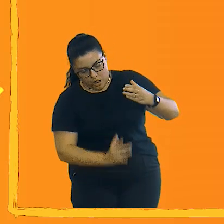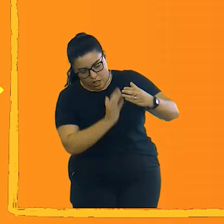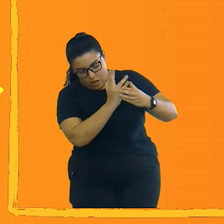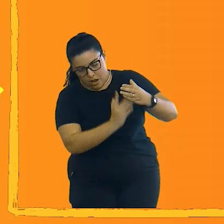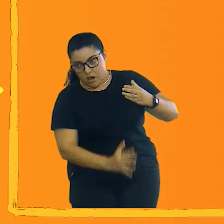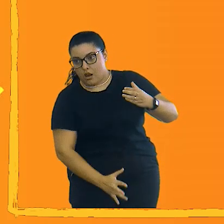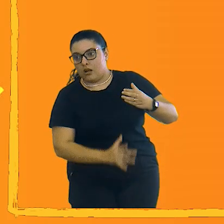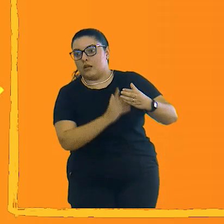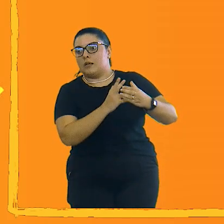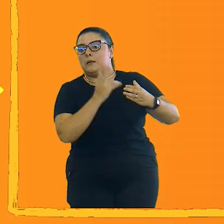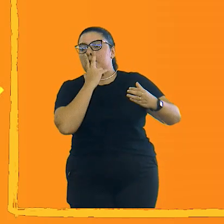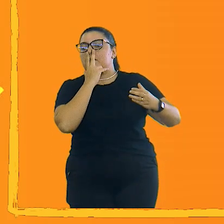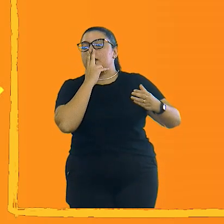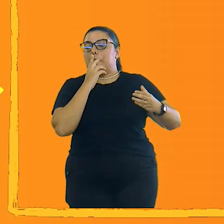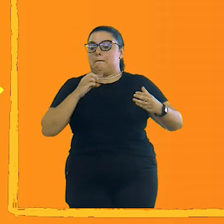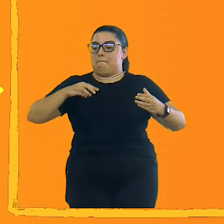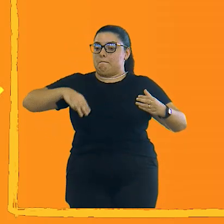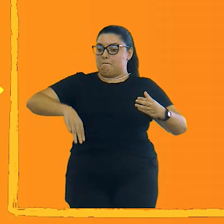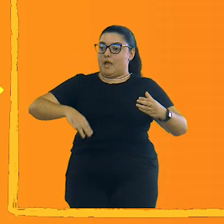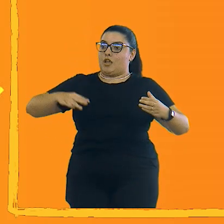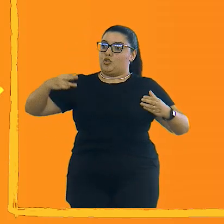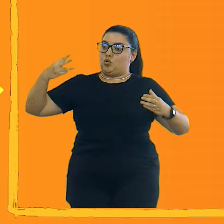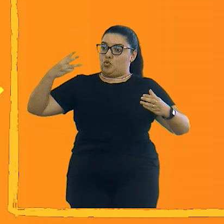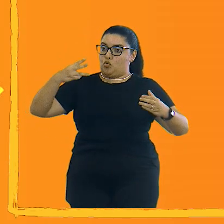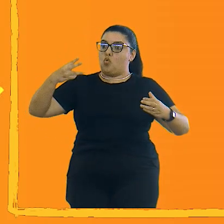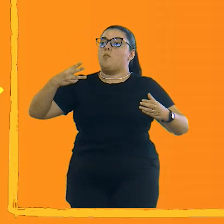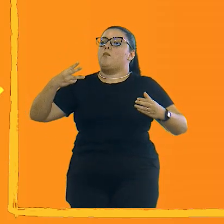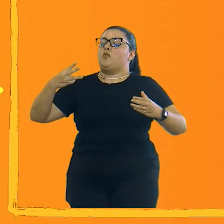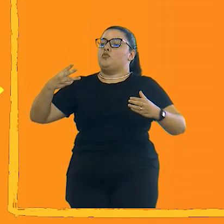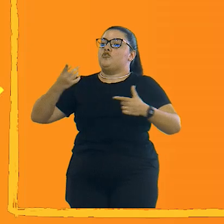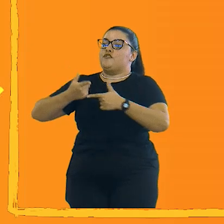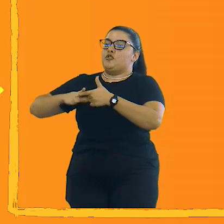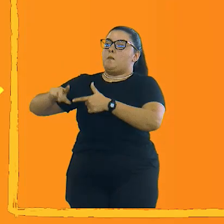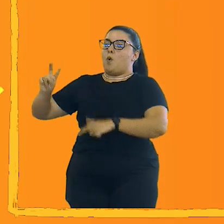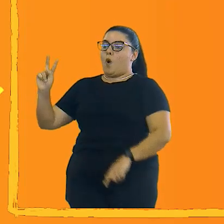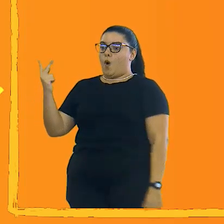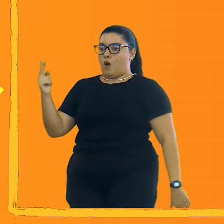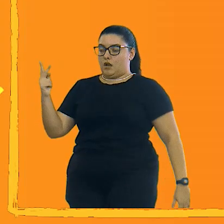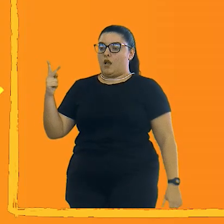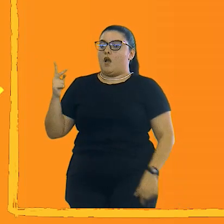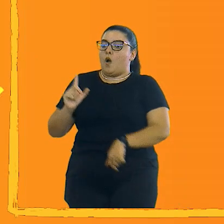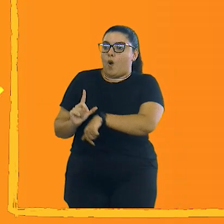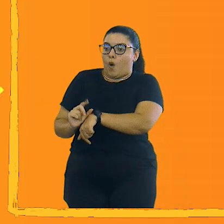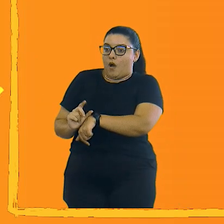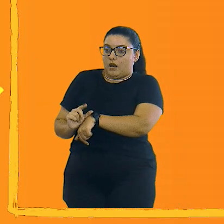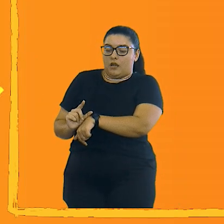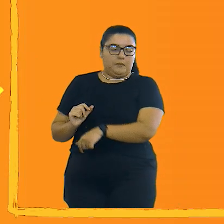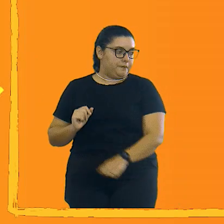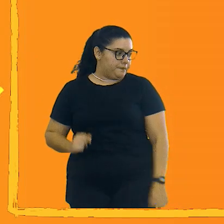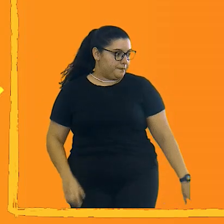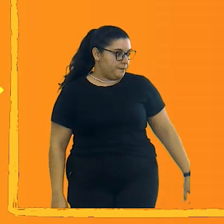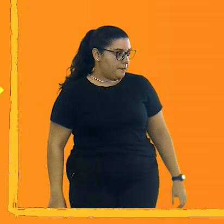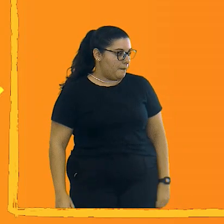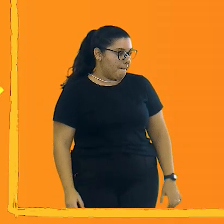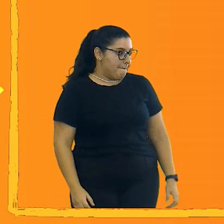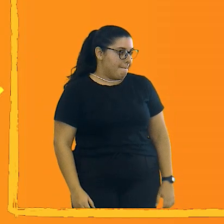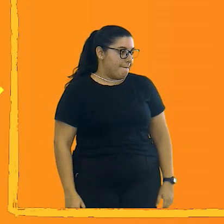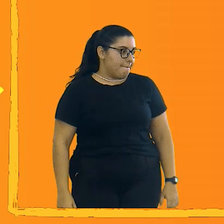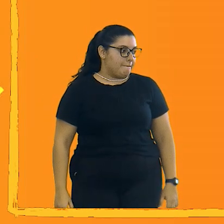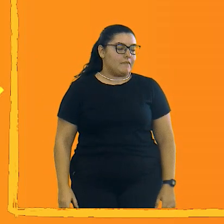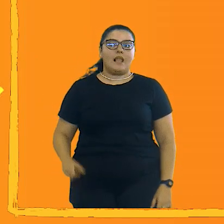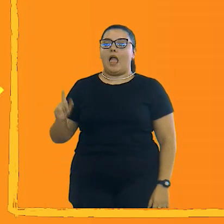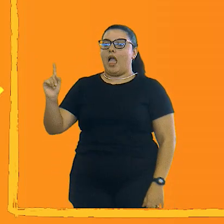entre met C por hora a cisterna tem a forma de um